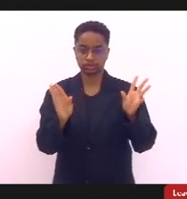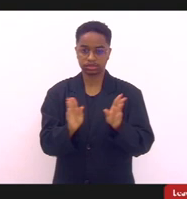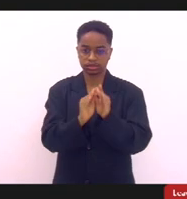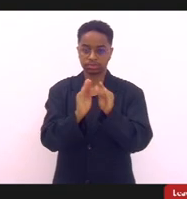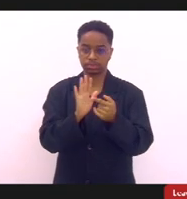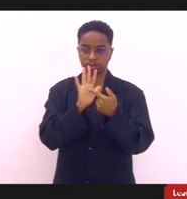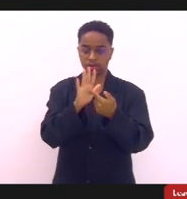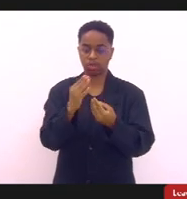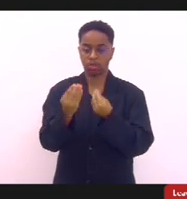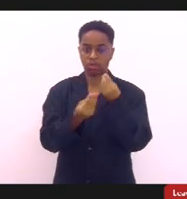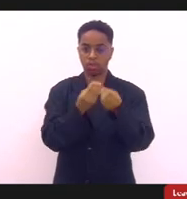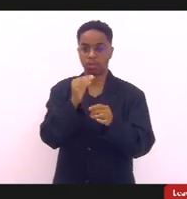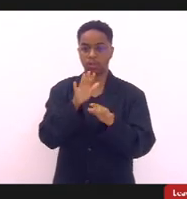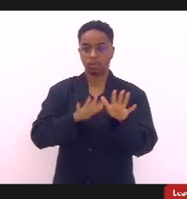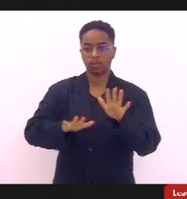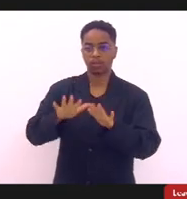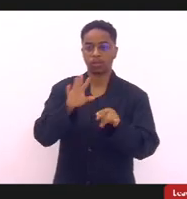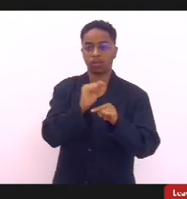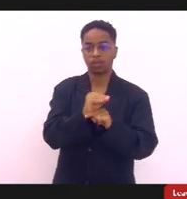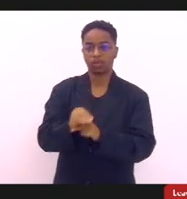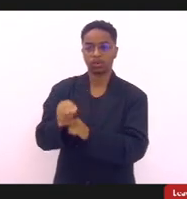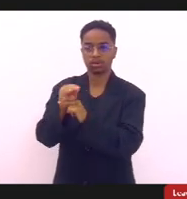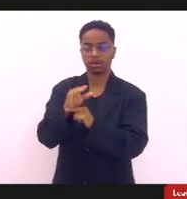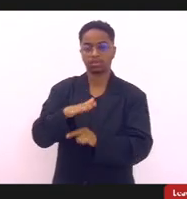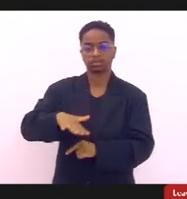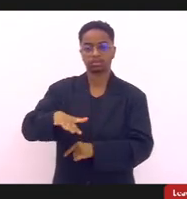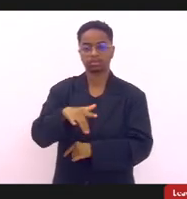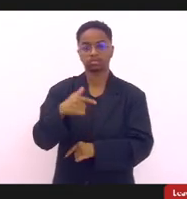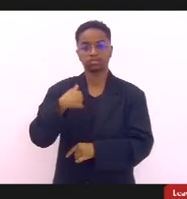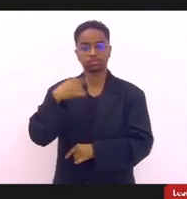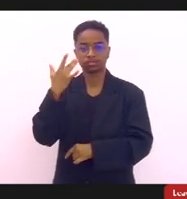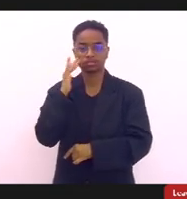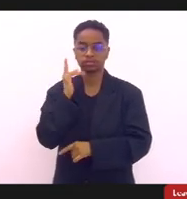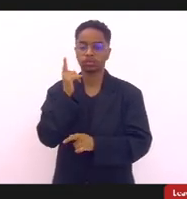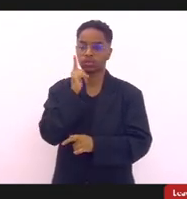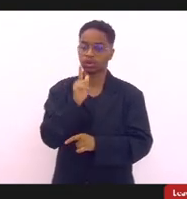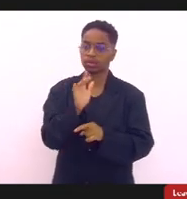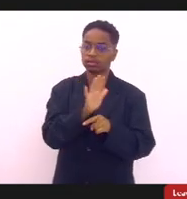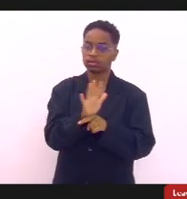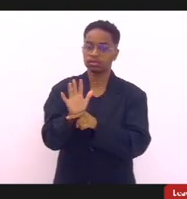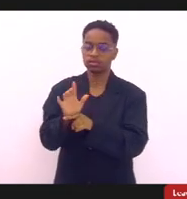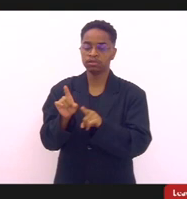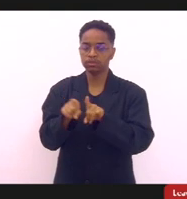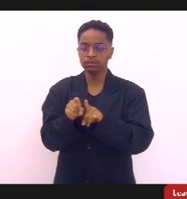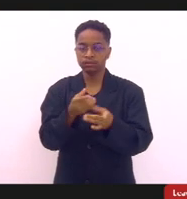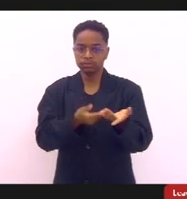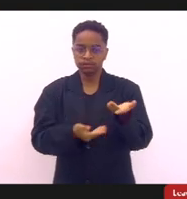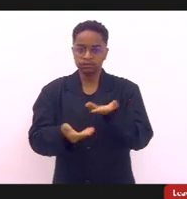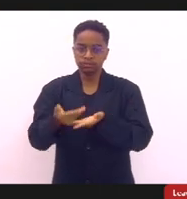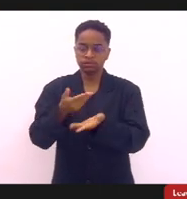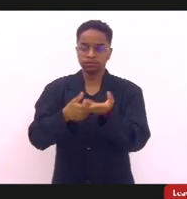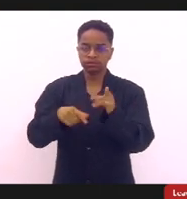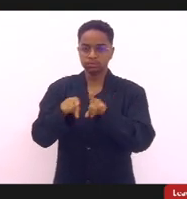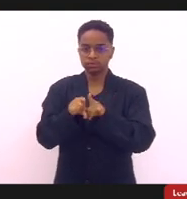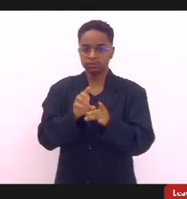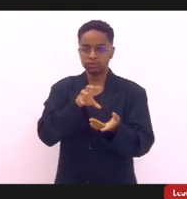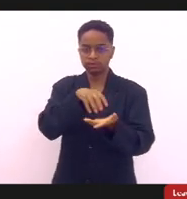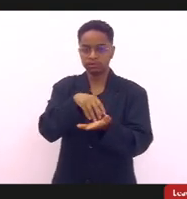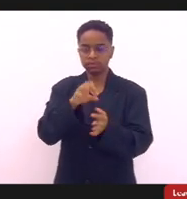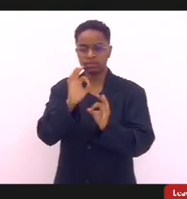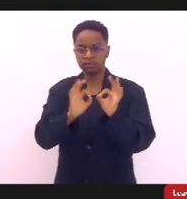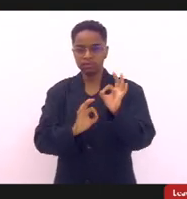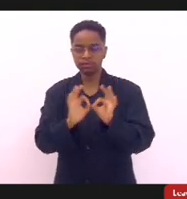de cuidado, que eu acho que pode ajudar aqui junto com a intersetorialidade, com os organismos que estão